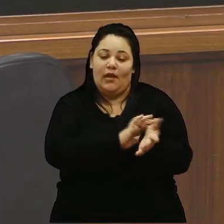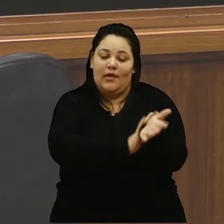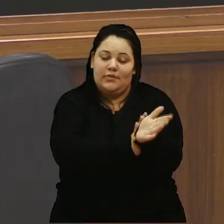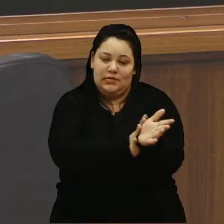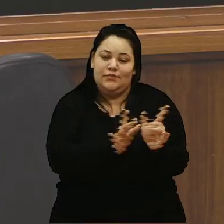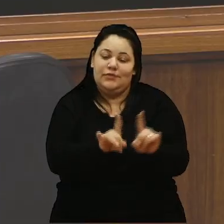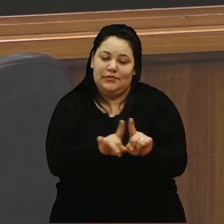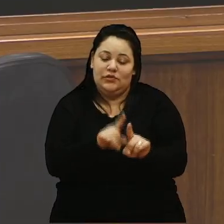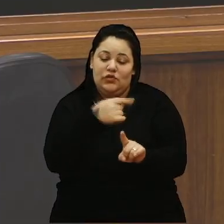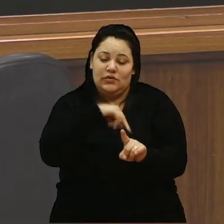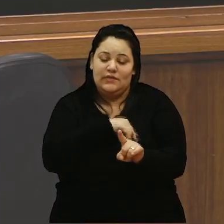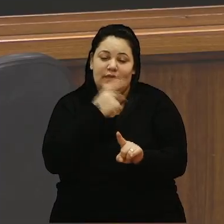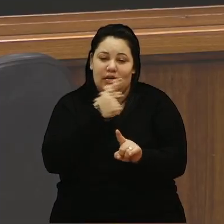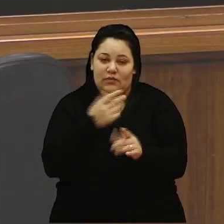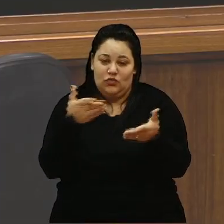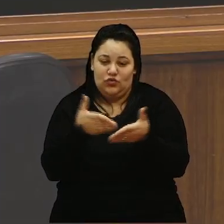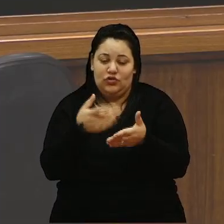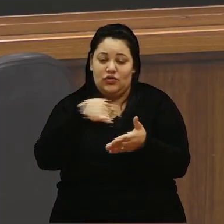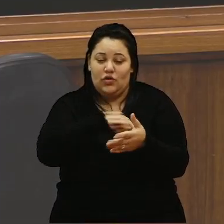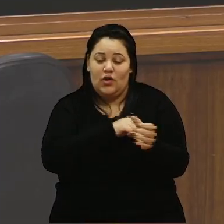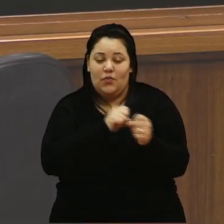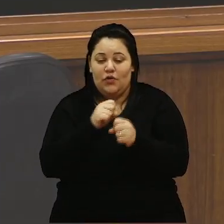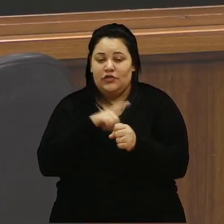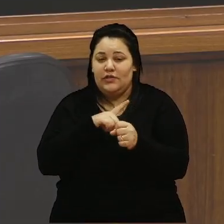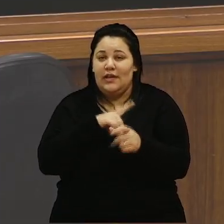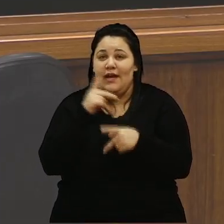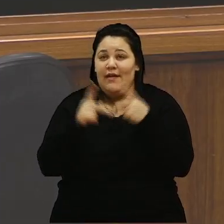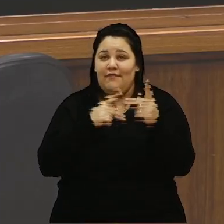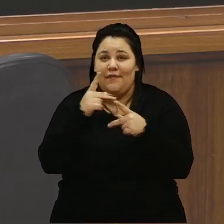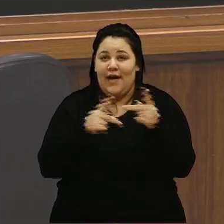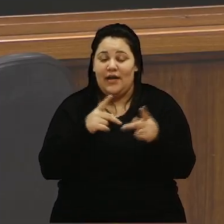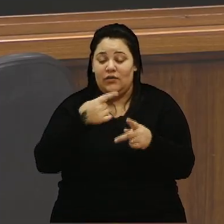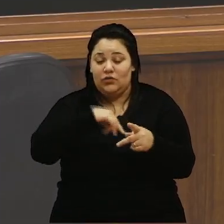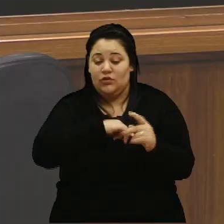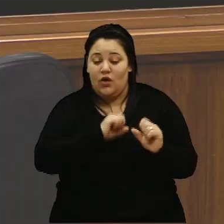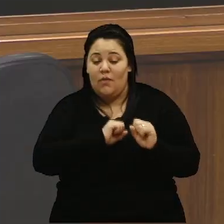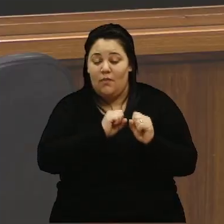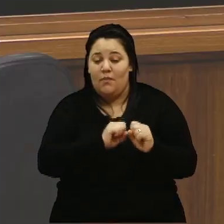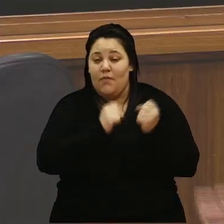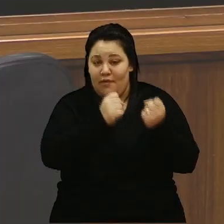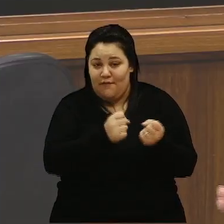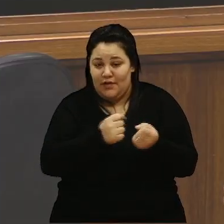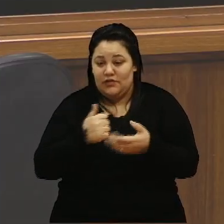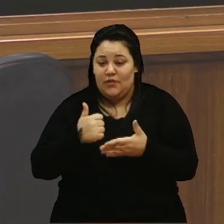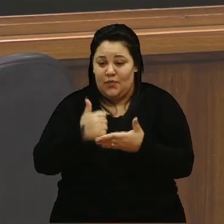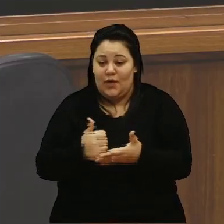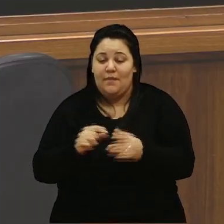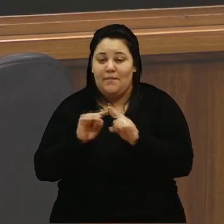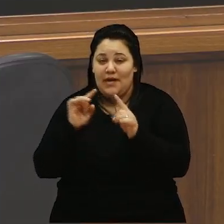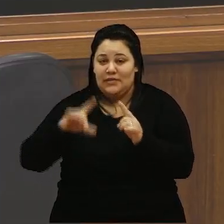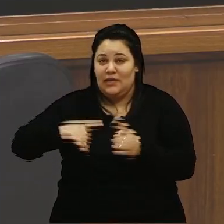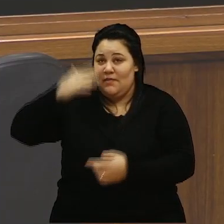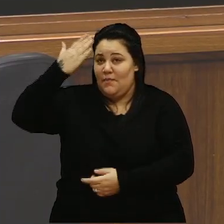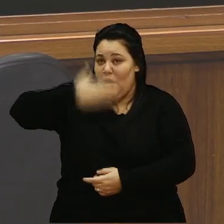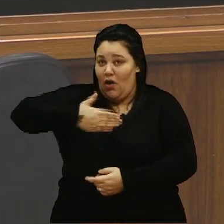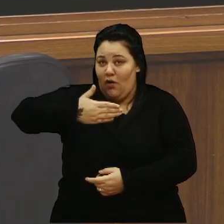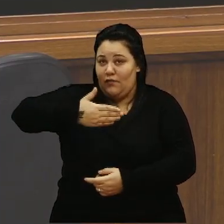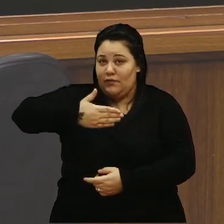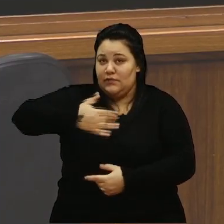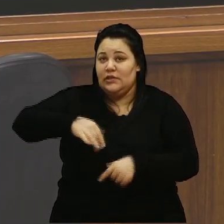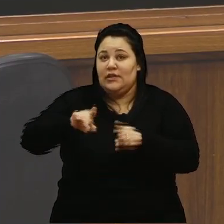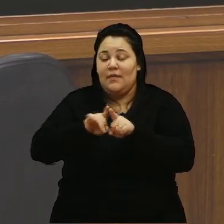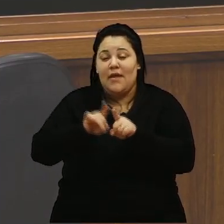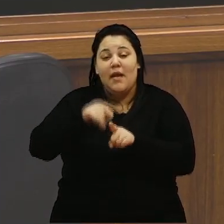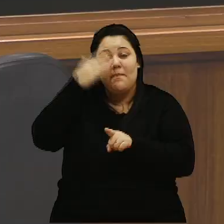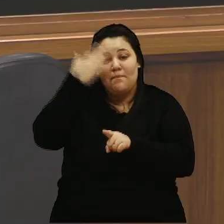que a gente pode ter os nossos argumentos, aquilo que a gente defende, mas que há fatos. E contra fatos a gente não